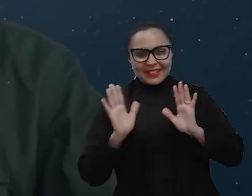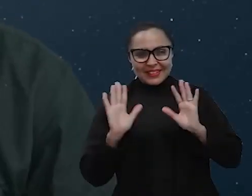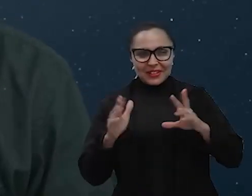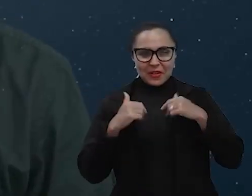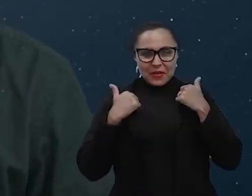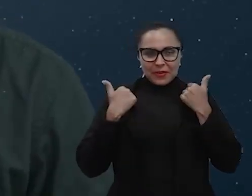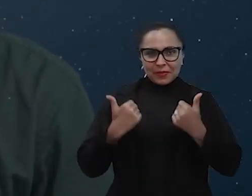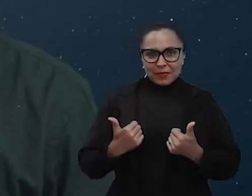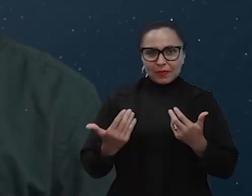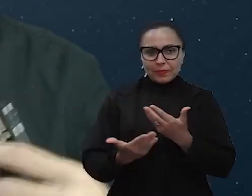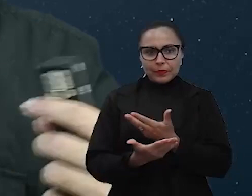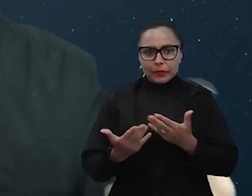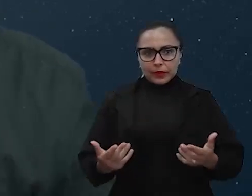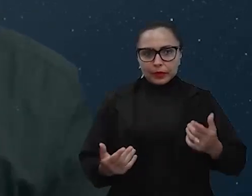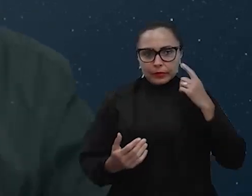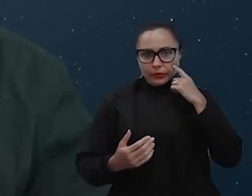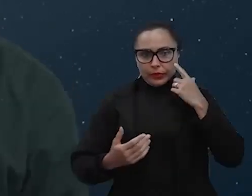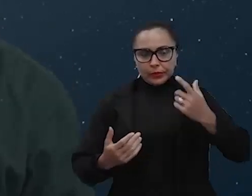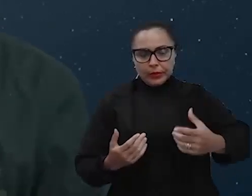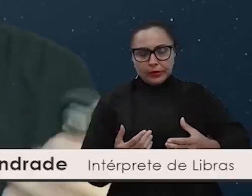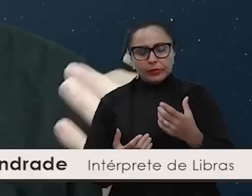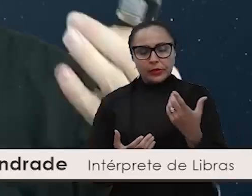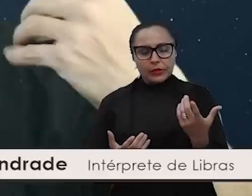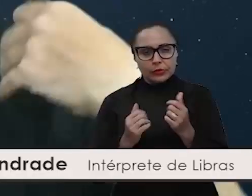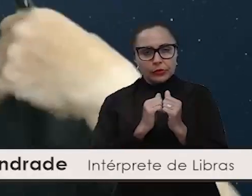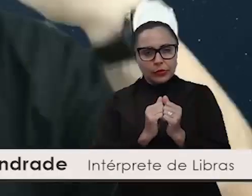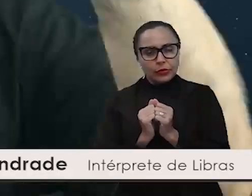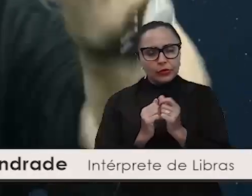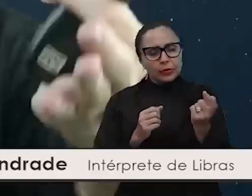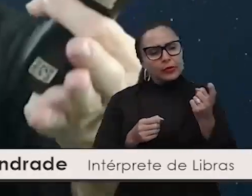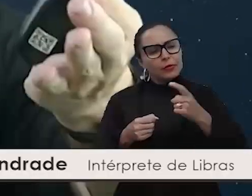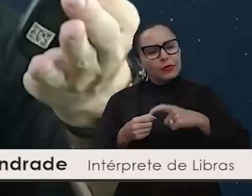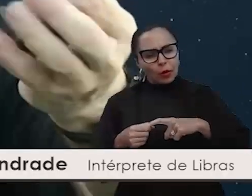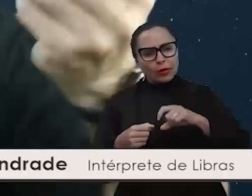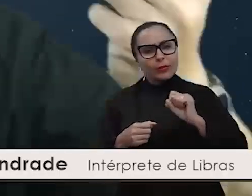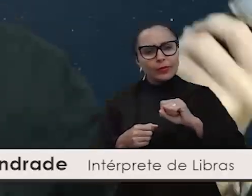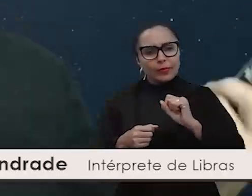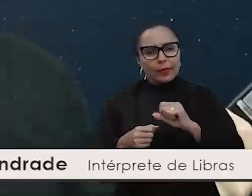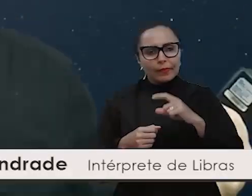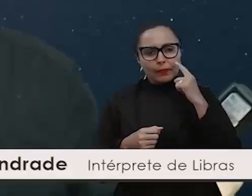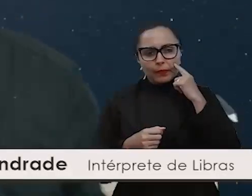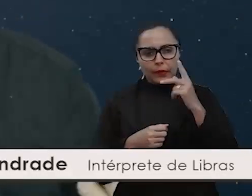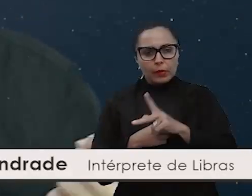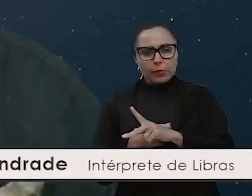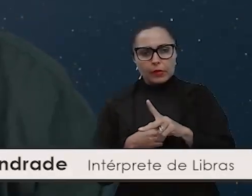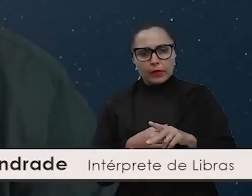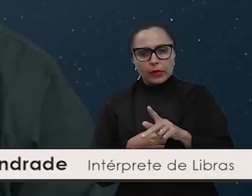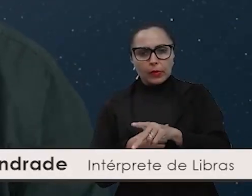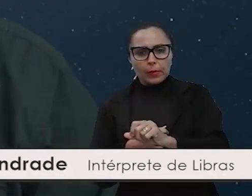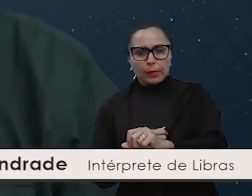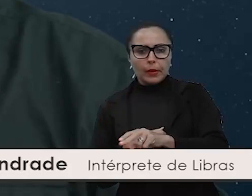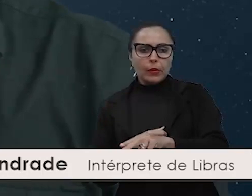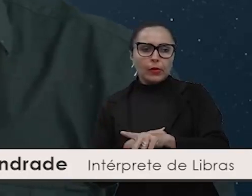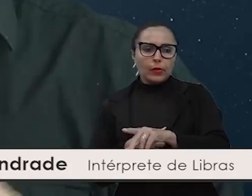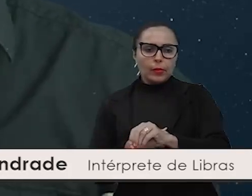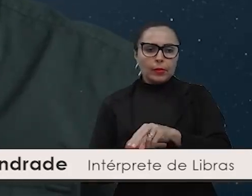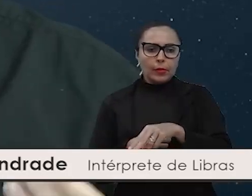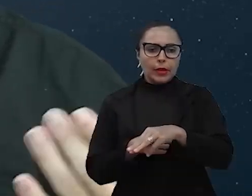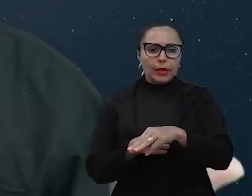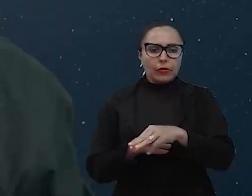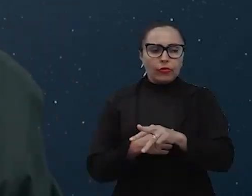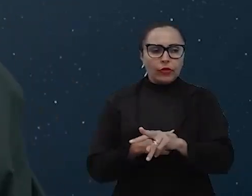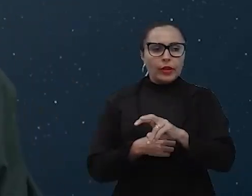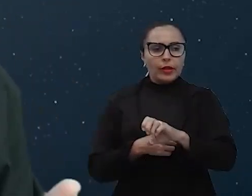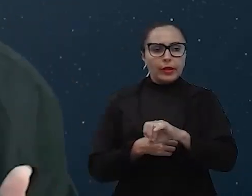Saudações, meus pequenos gafanhotos, e estamos aqui de volta com o seu professor de física, Paulinho Vieira. Que beleza! Bom,